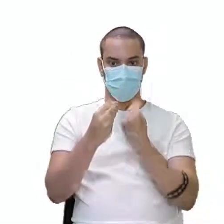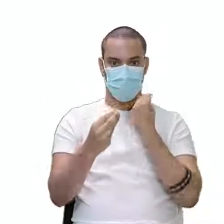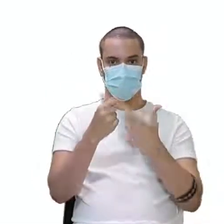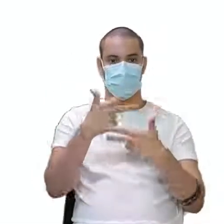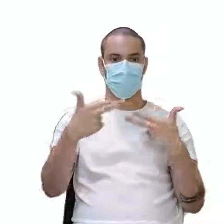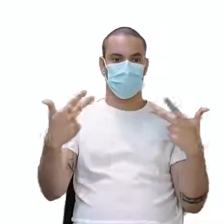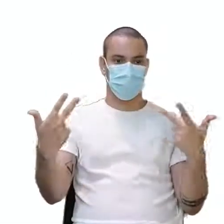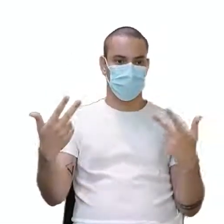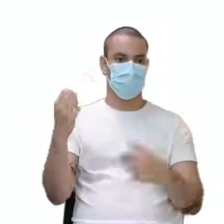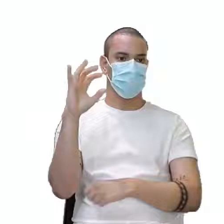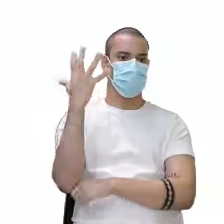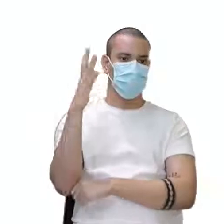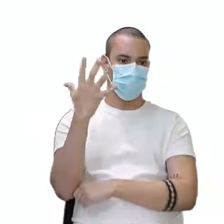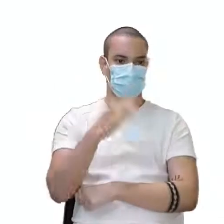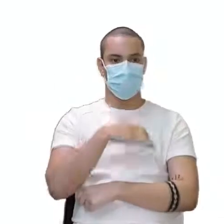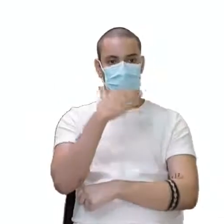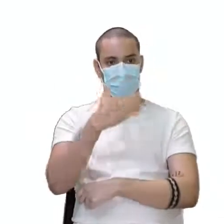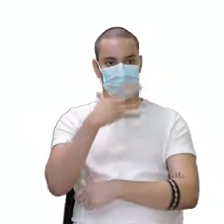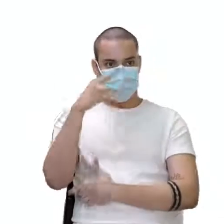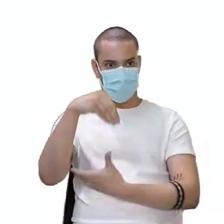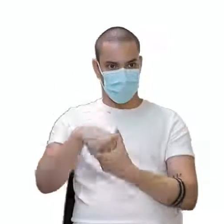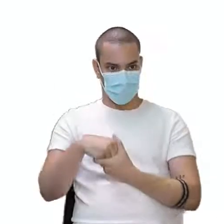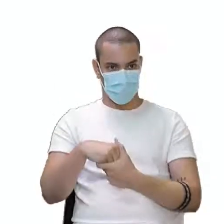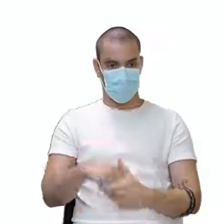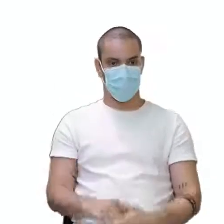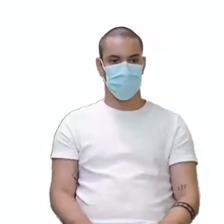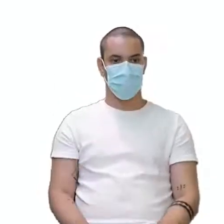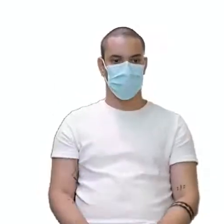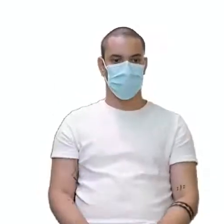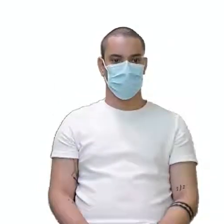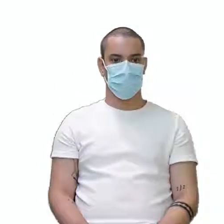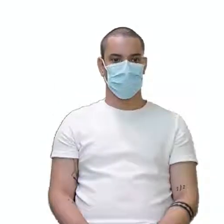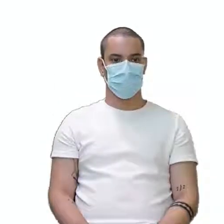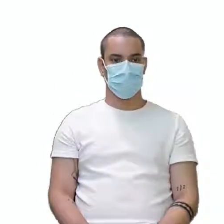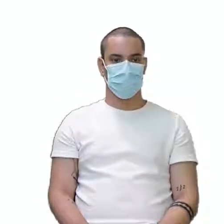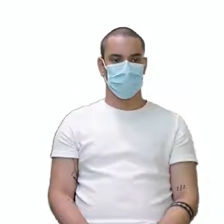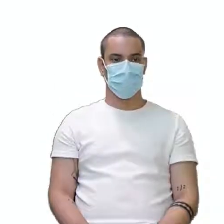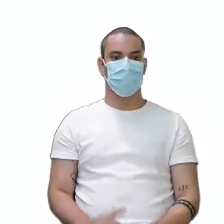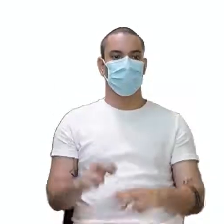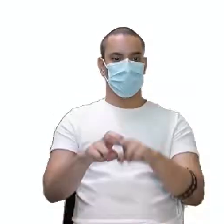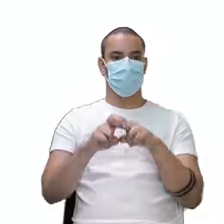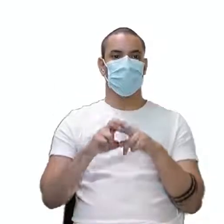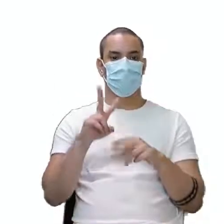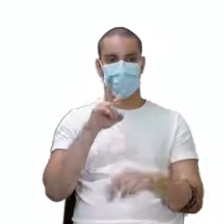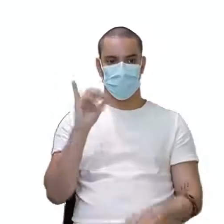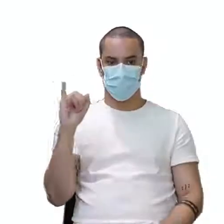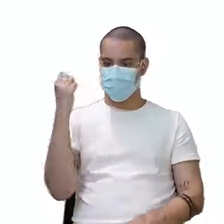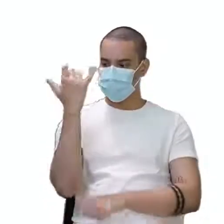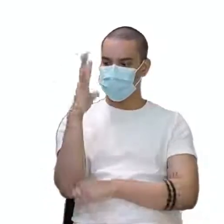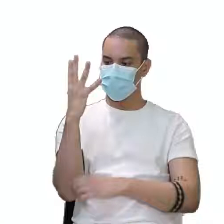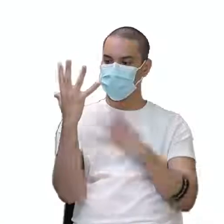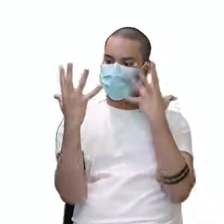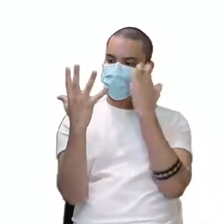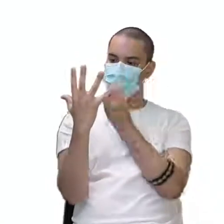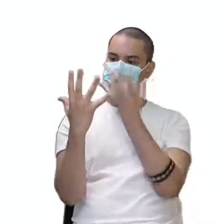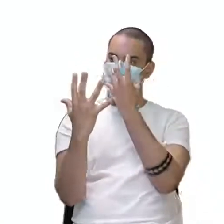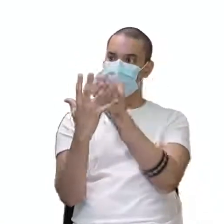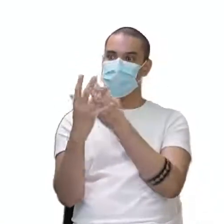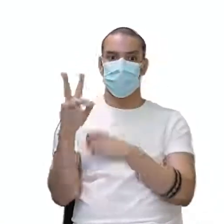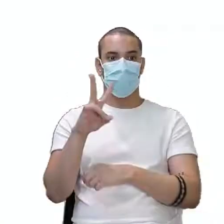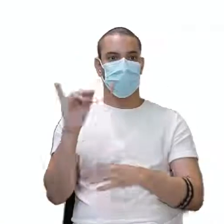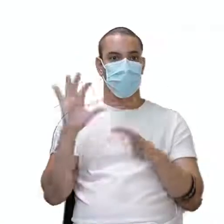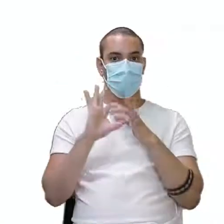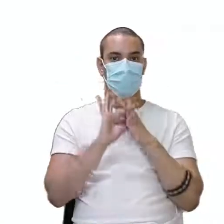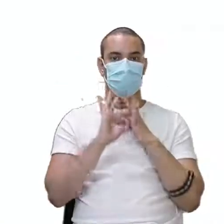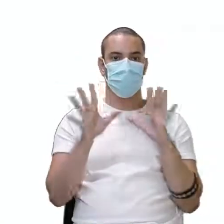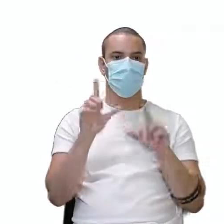vegetais para incorporar isso no nosso corpo, né? No nosso organismo. Então, o que vai acontecer? Eles vão absorver gás carbônico e vão